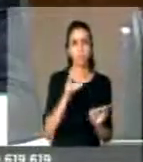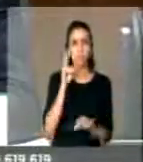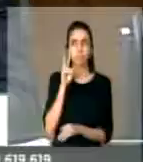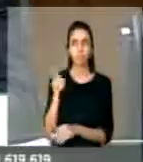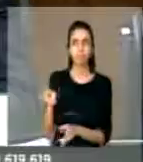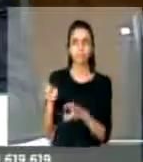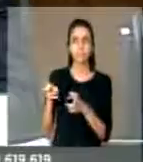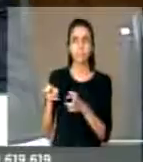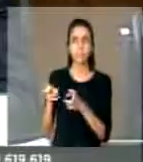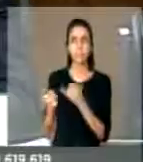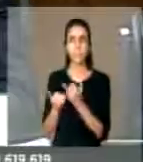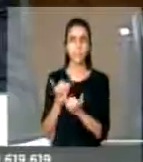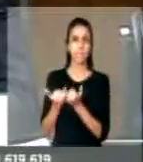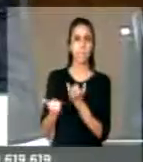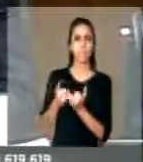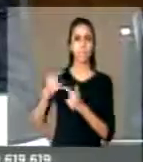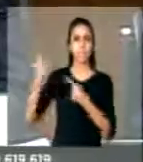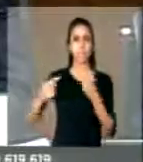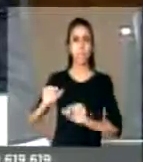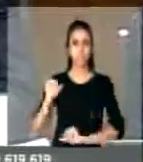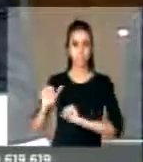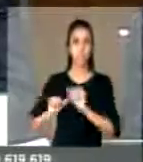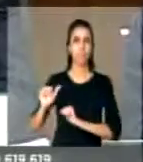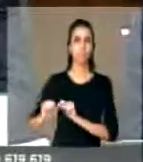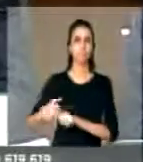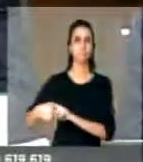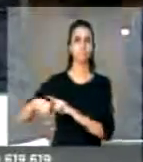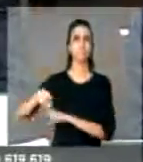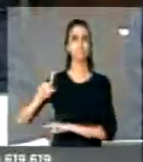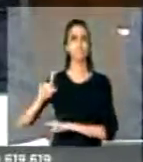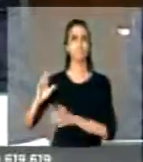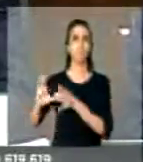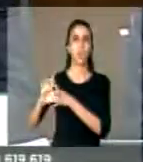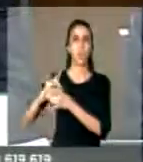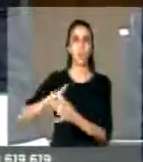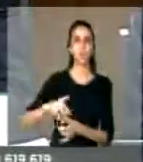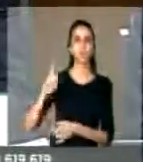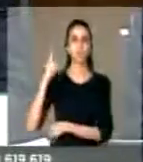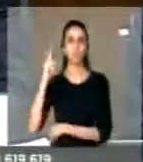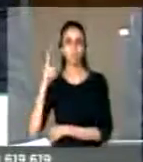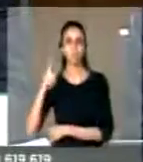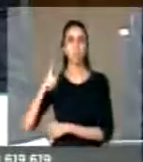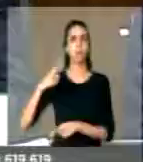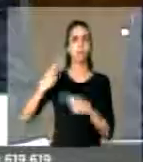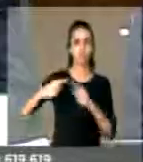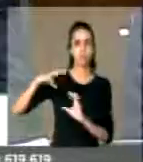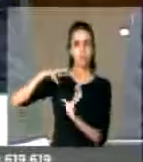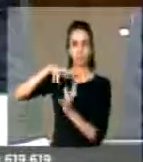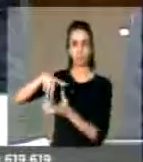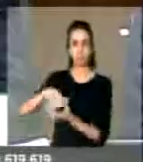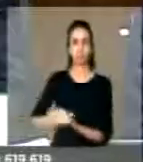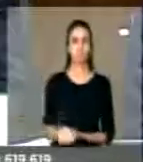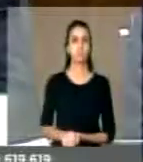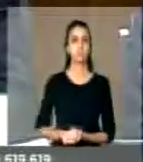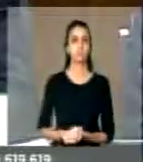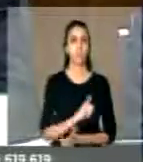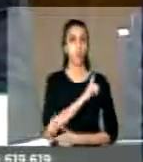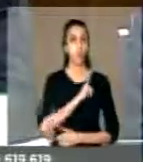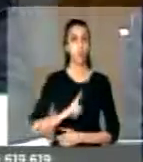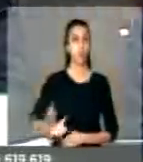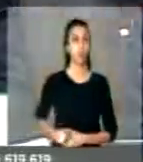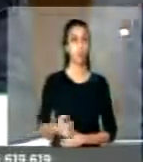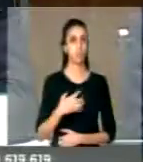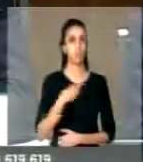a transformações políticas no contexto geopolítico mundial. Os governos de caráter absoluto